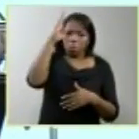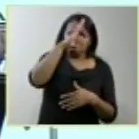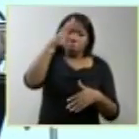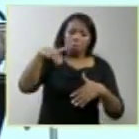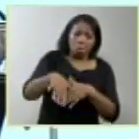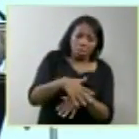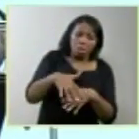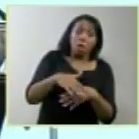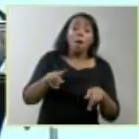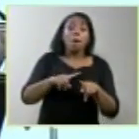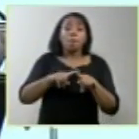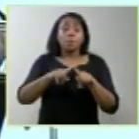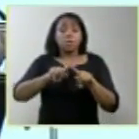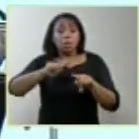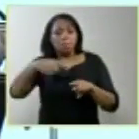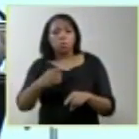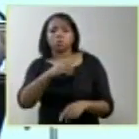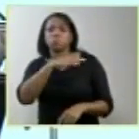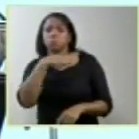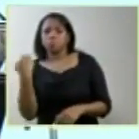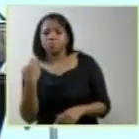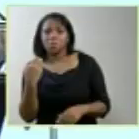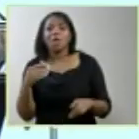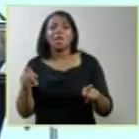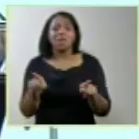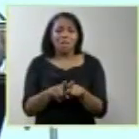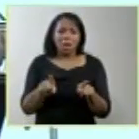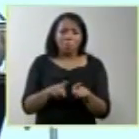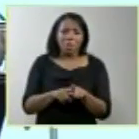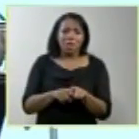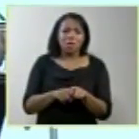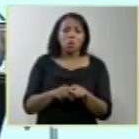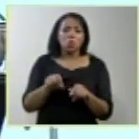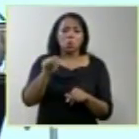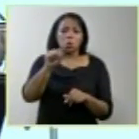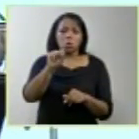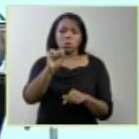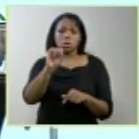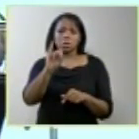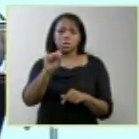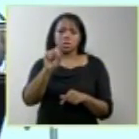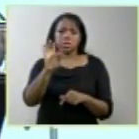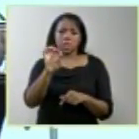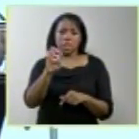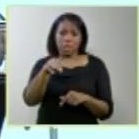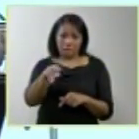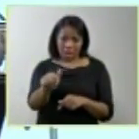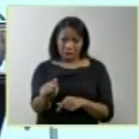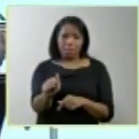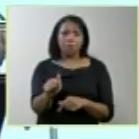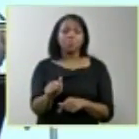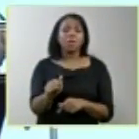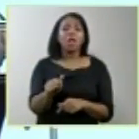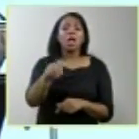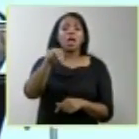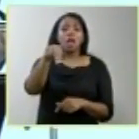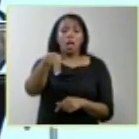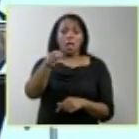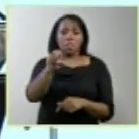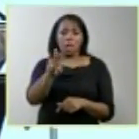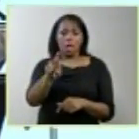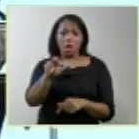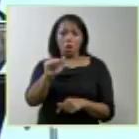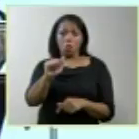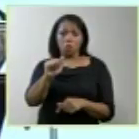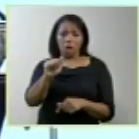morte. O tecido neural fica exposto, hemorrágico e fibrótico. Há uma degeneração dos neurônios e a morte acontece dentro de